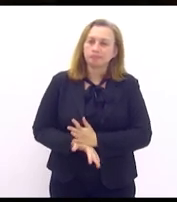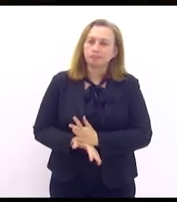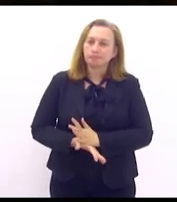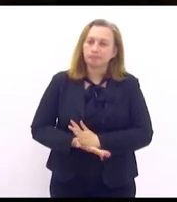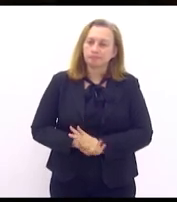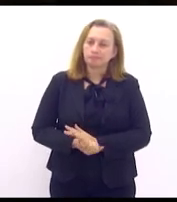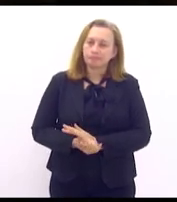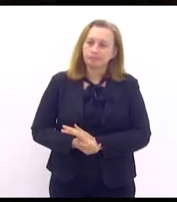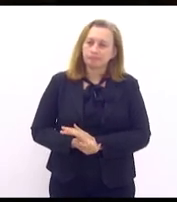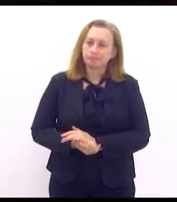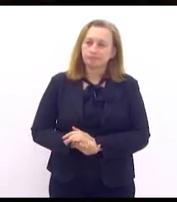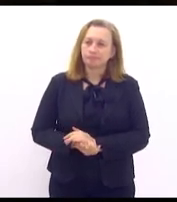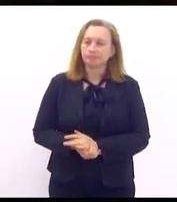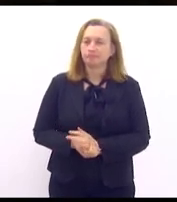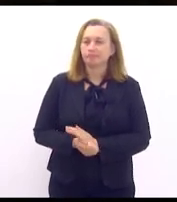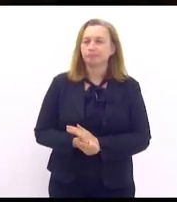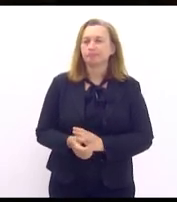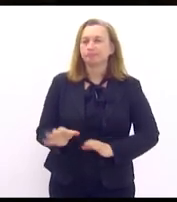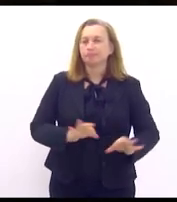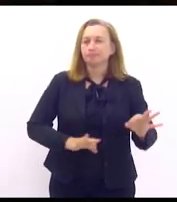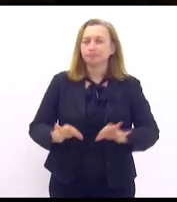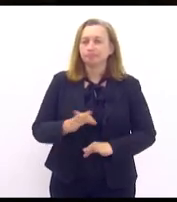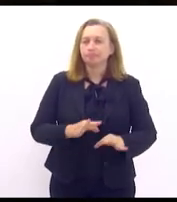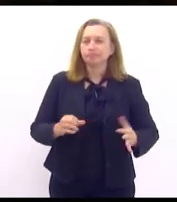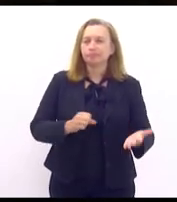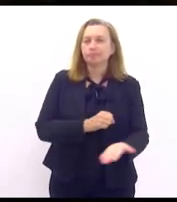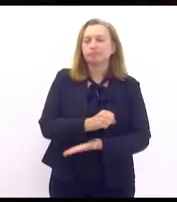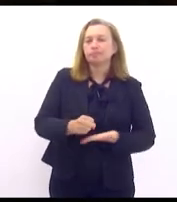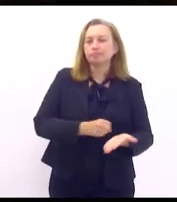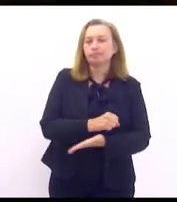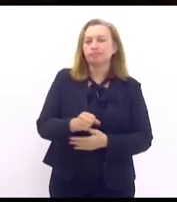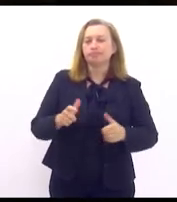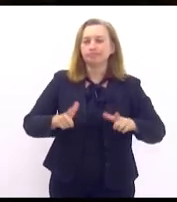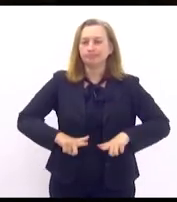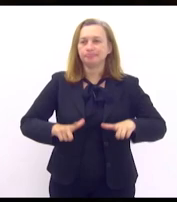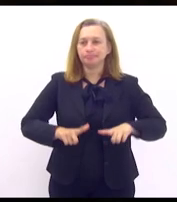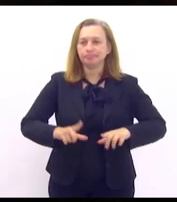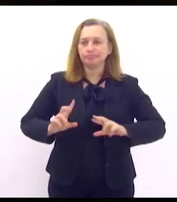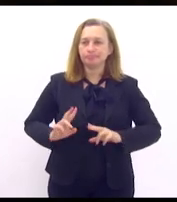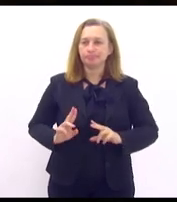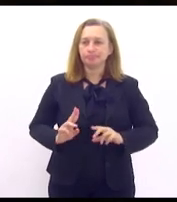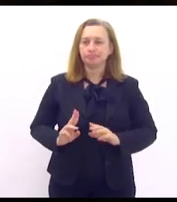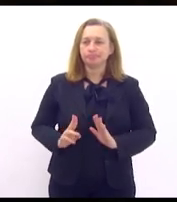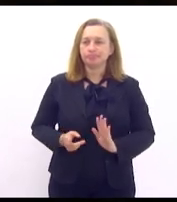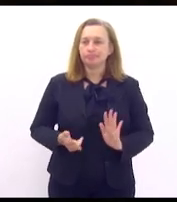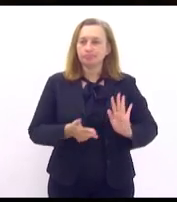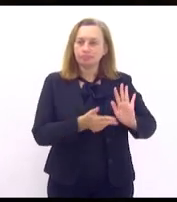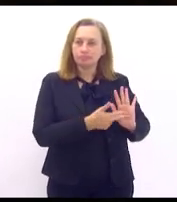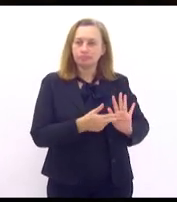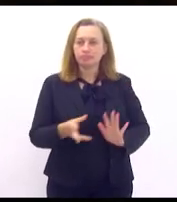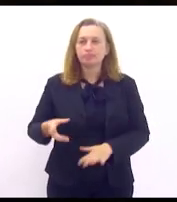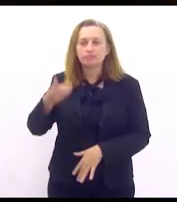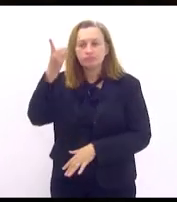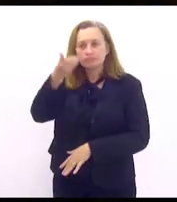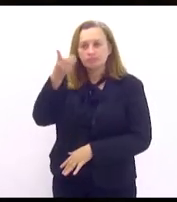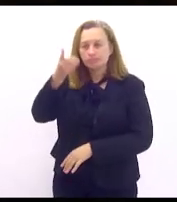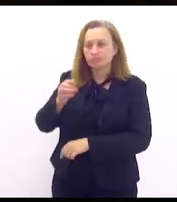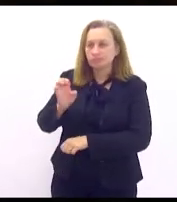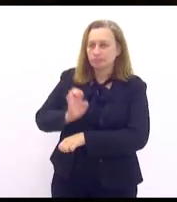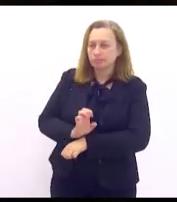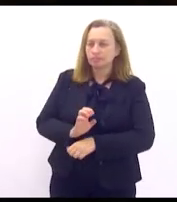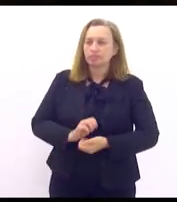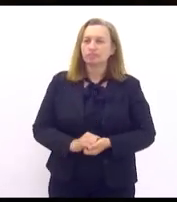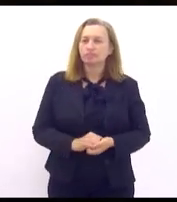base territorial. E aí eu reforço aquilo que tenho dito desde que assumi enquanto deputado estadual, o deputado a serviço das cidades, um